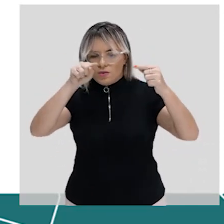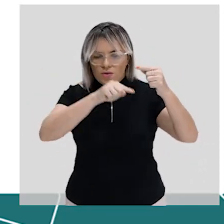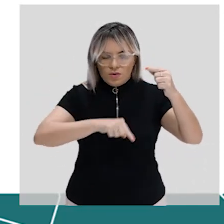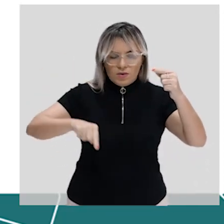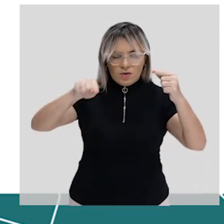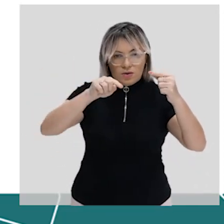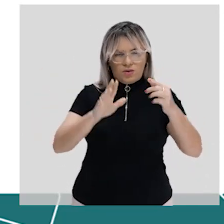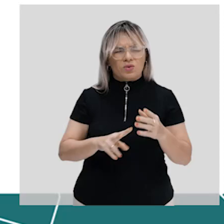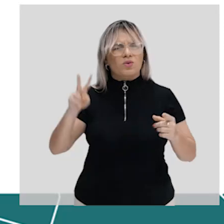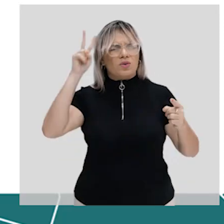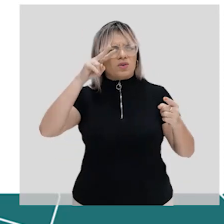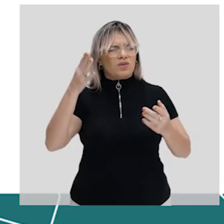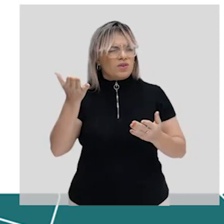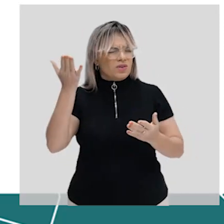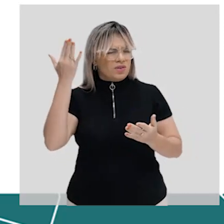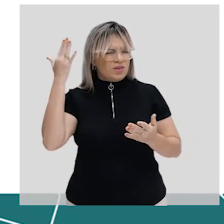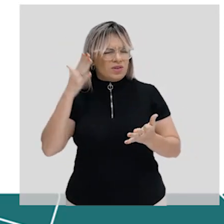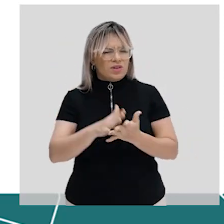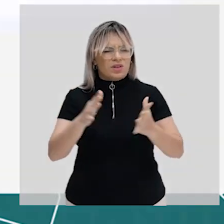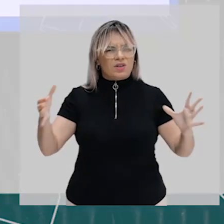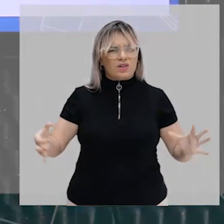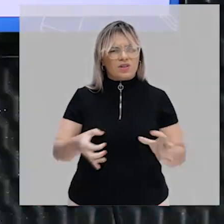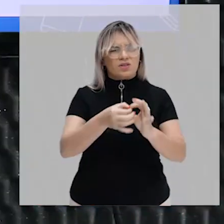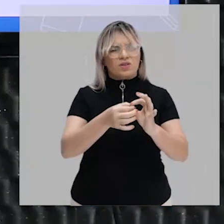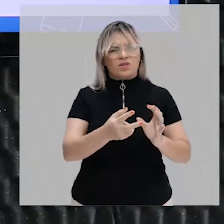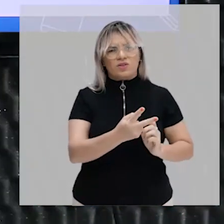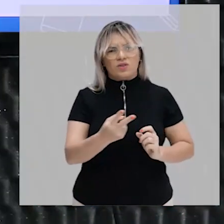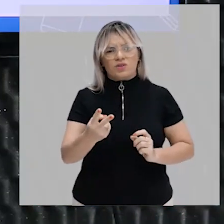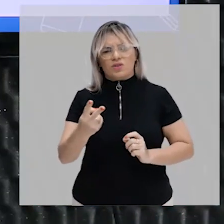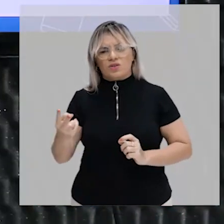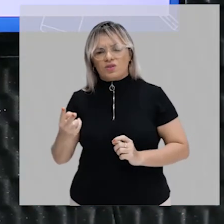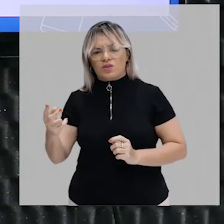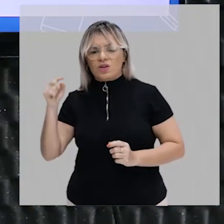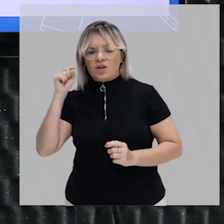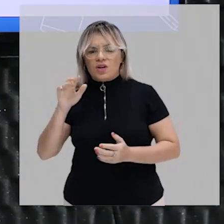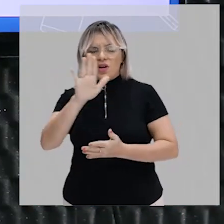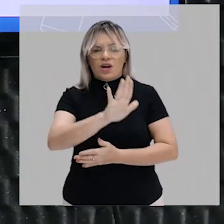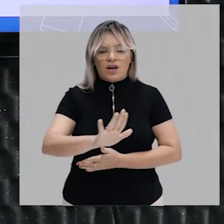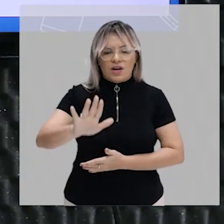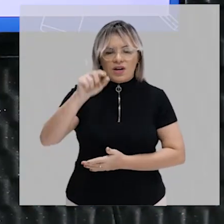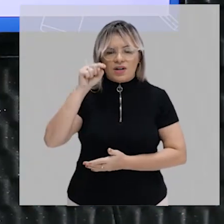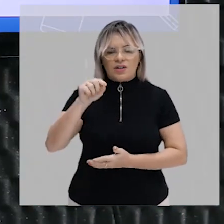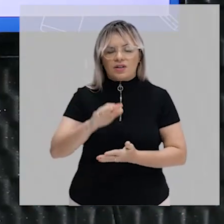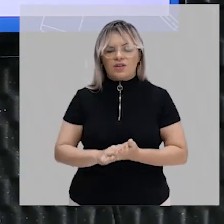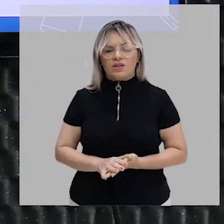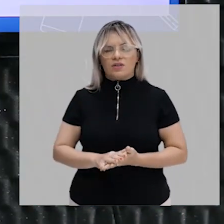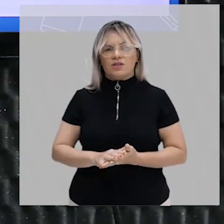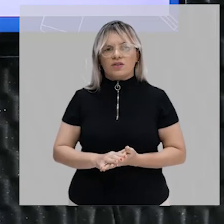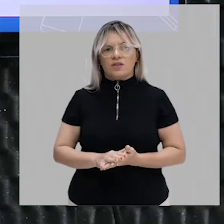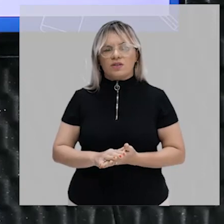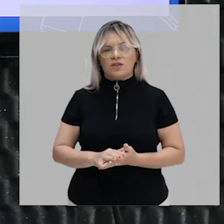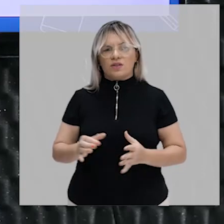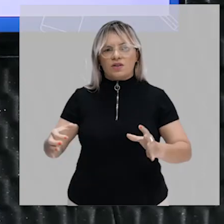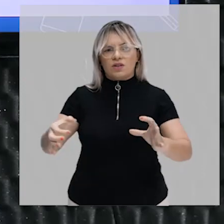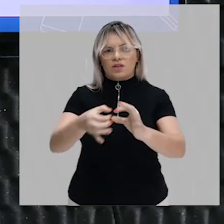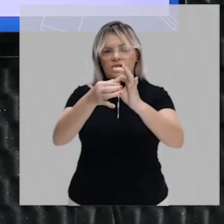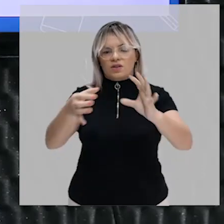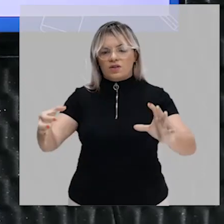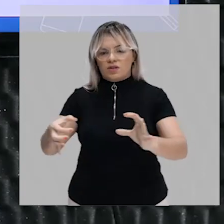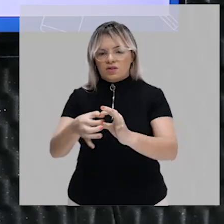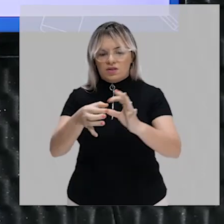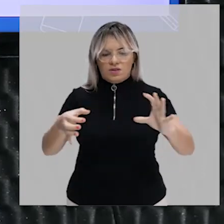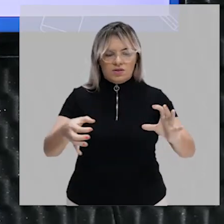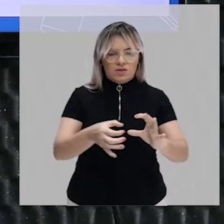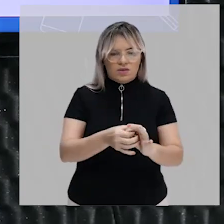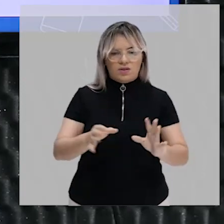as interseções de dois em dois? São essas informações que ficam nessas regiões aqui, tá? Então, é para você ficar